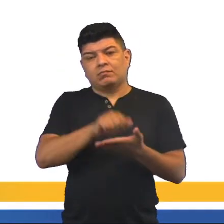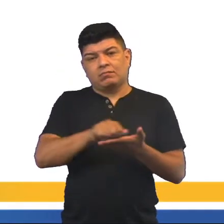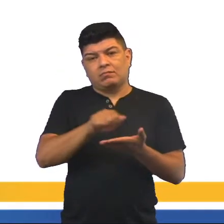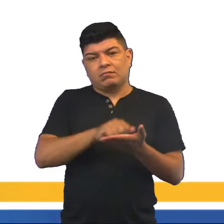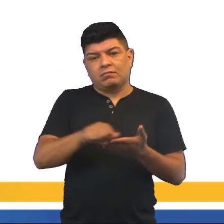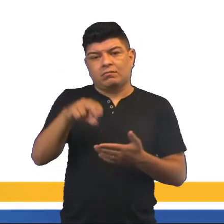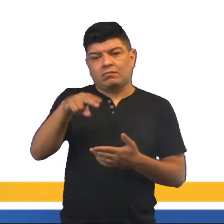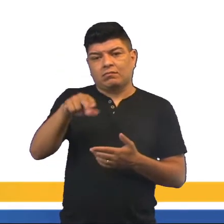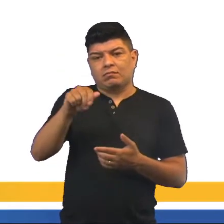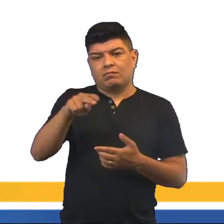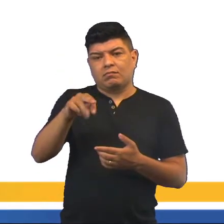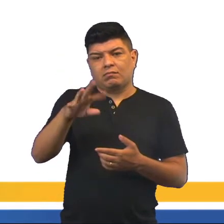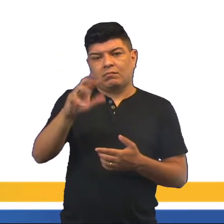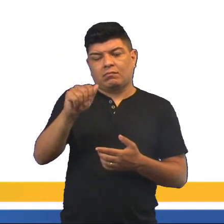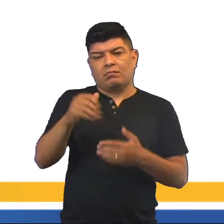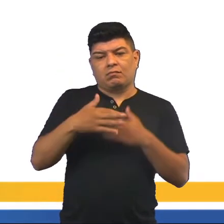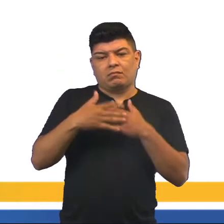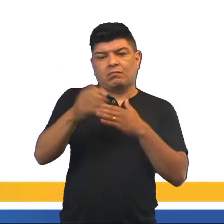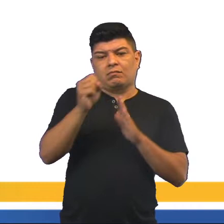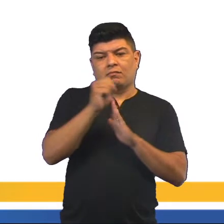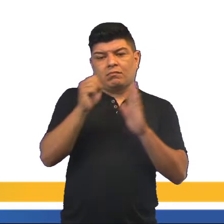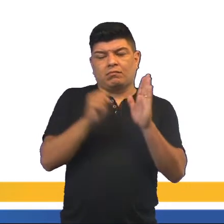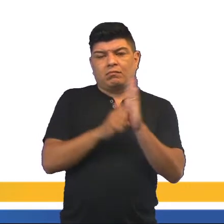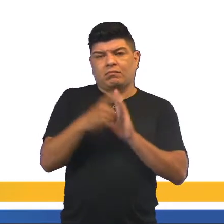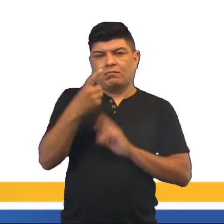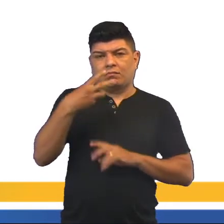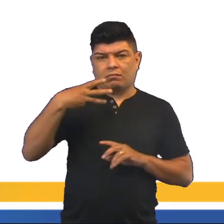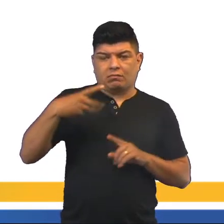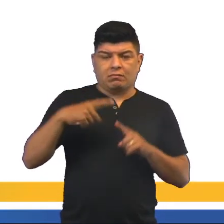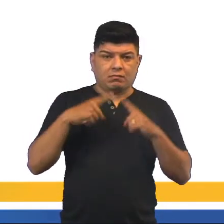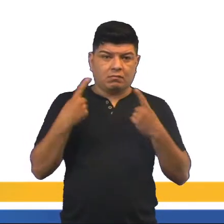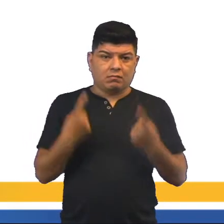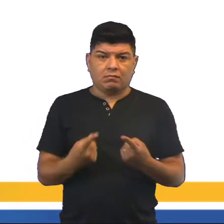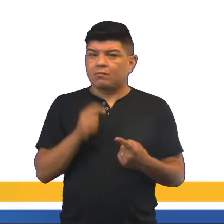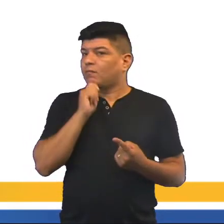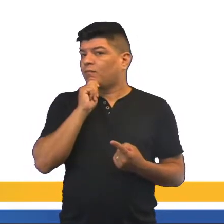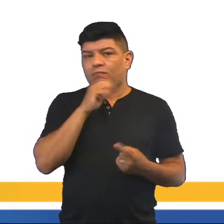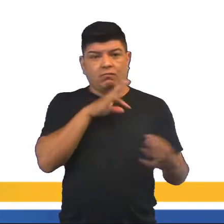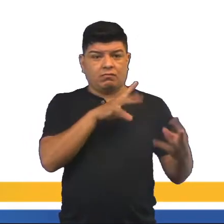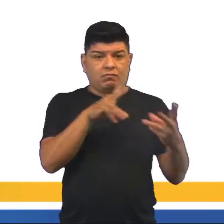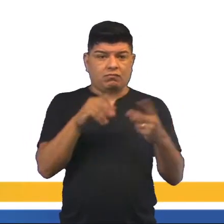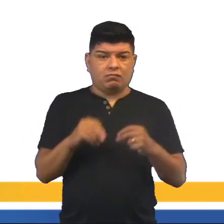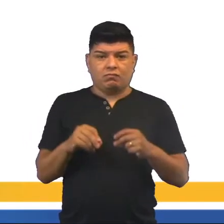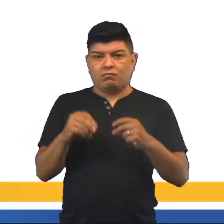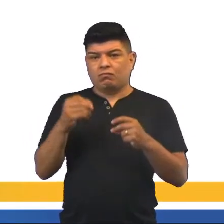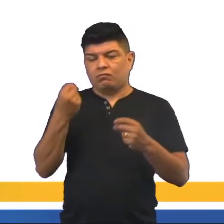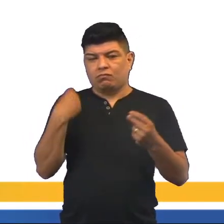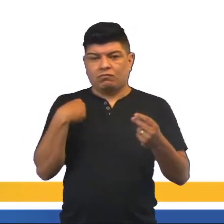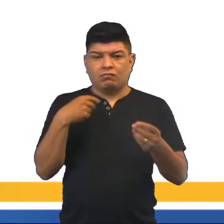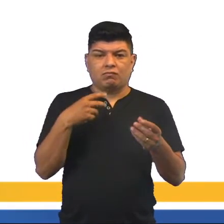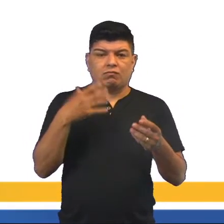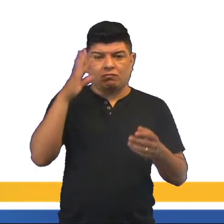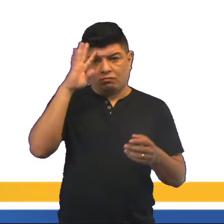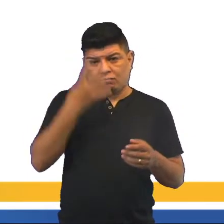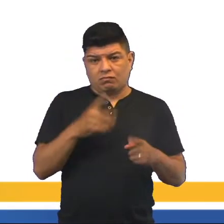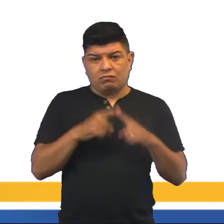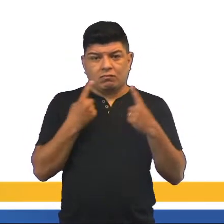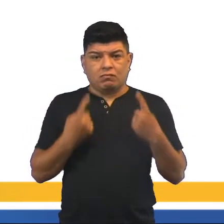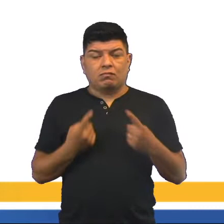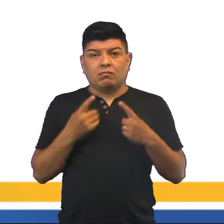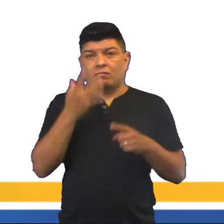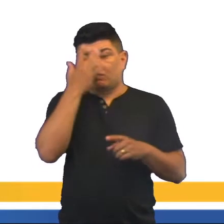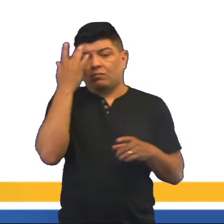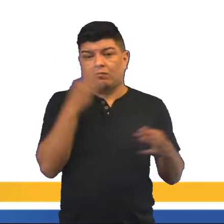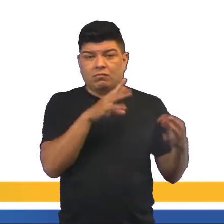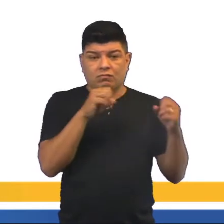escrita nahuatl teve início a partir do século XIII, mas ela ainda não foi totalmente decifrada pelos estudiosos. Entre